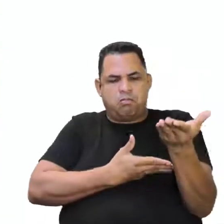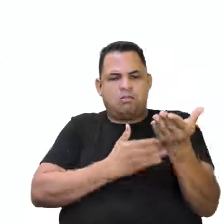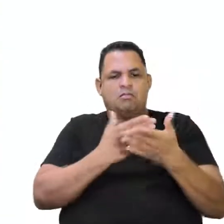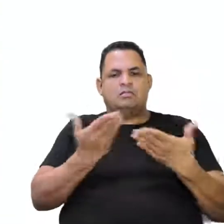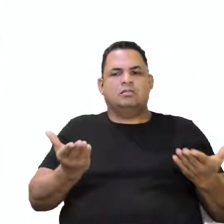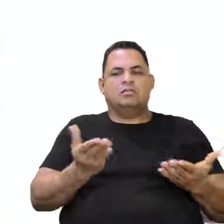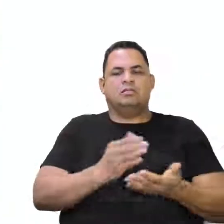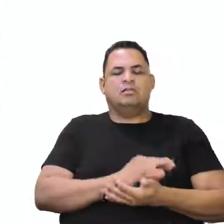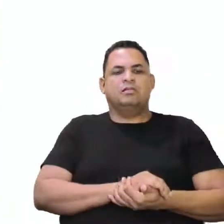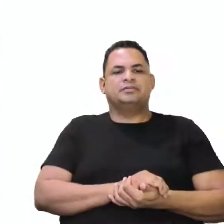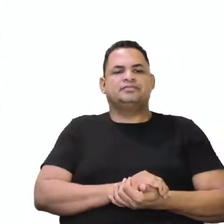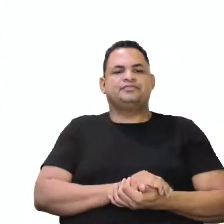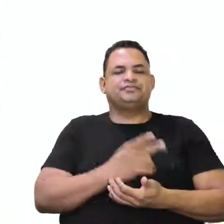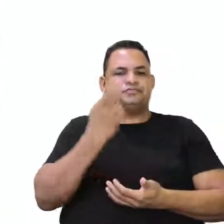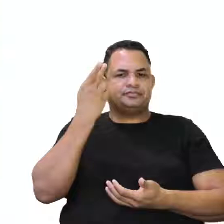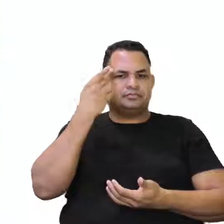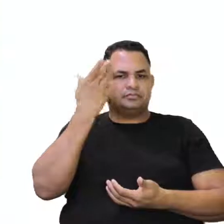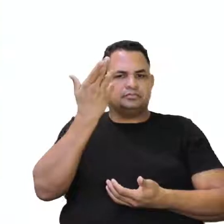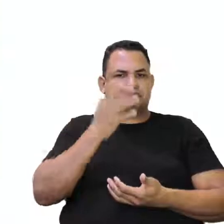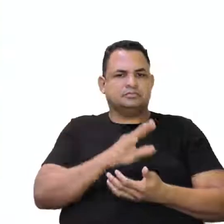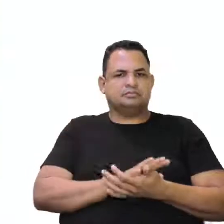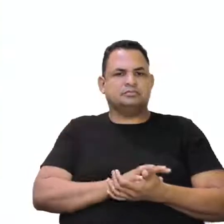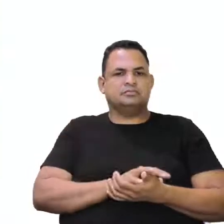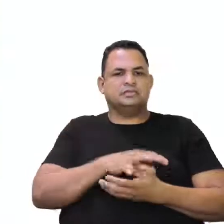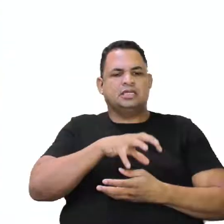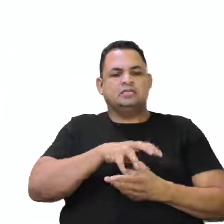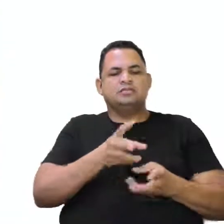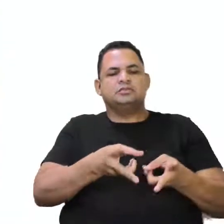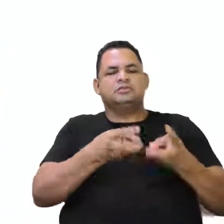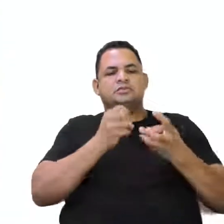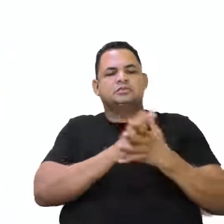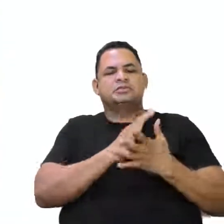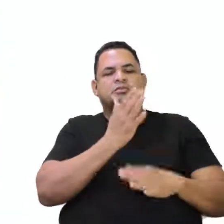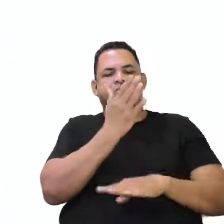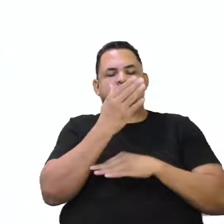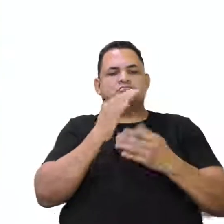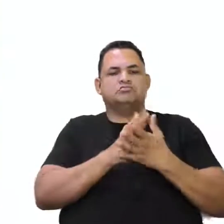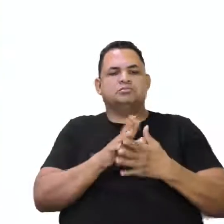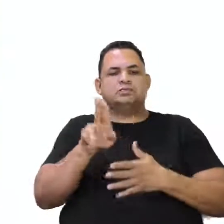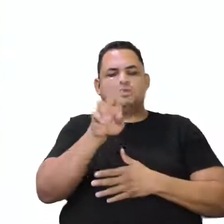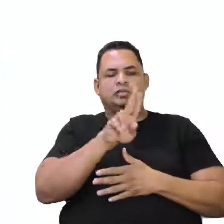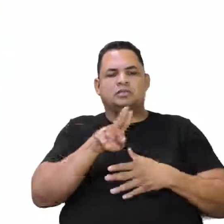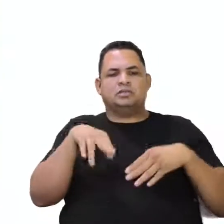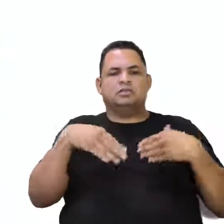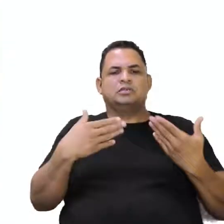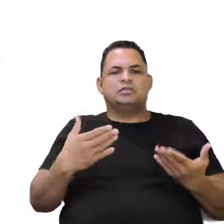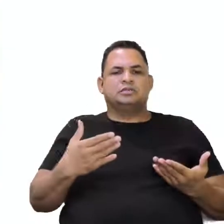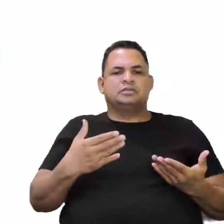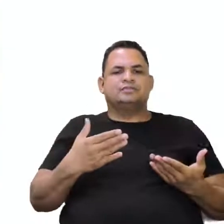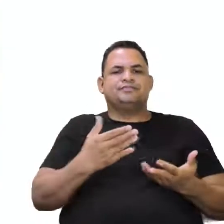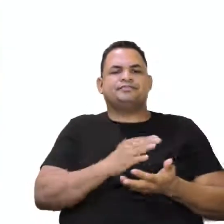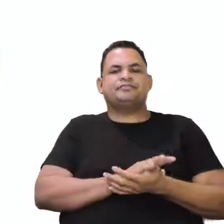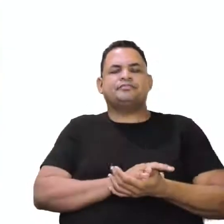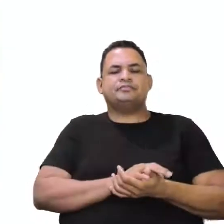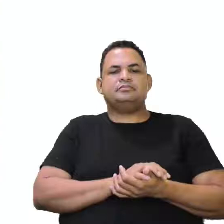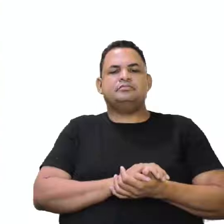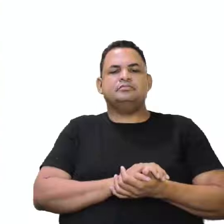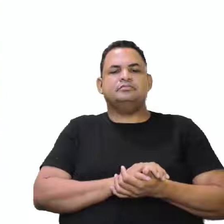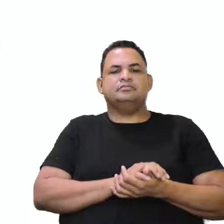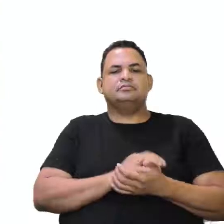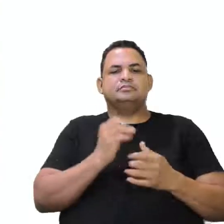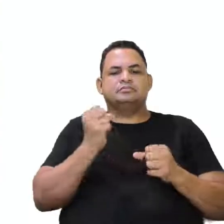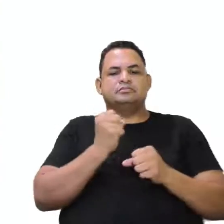As derrubadas, normalmente, para retirada de madeiras que vão ser utilizadas aí, né,